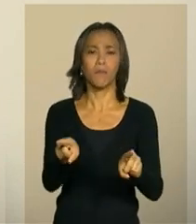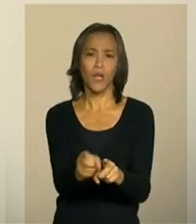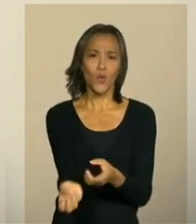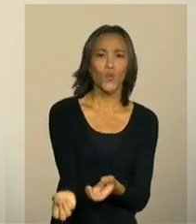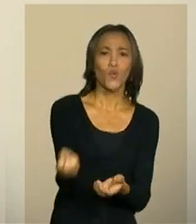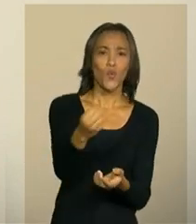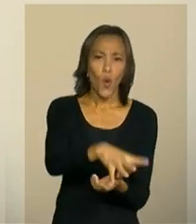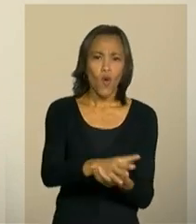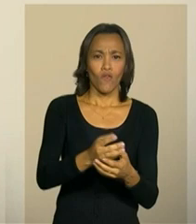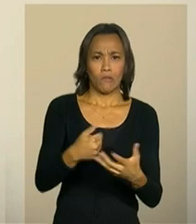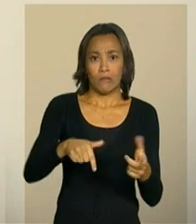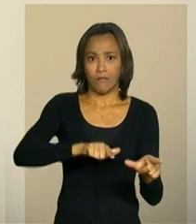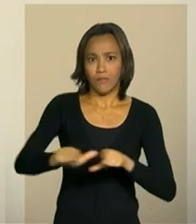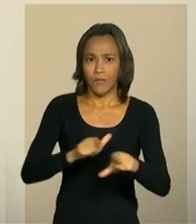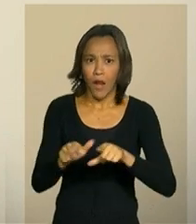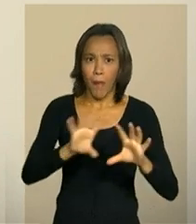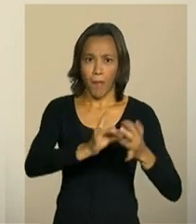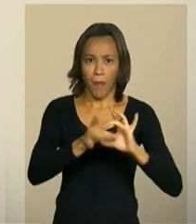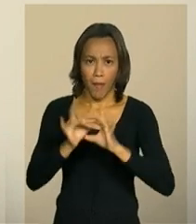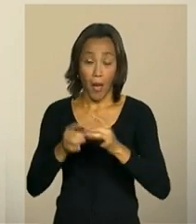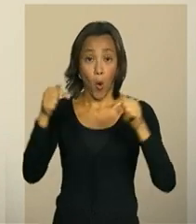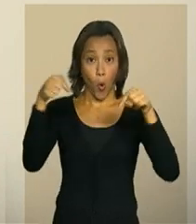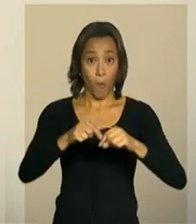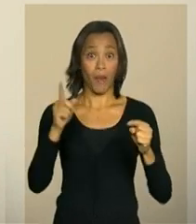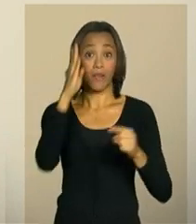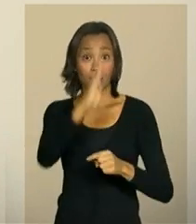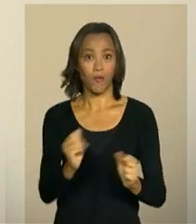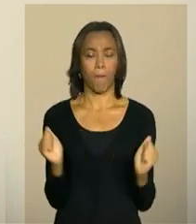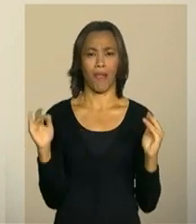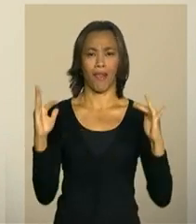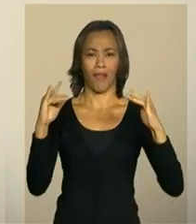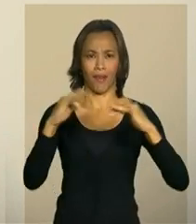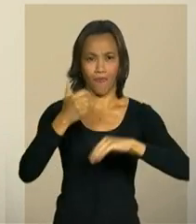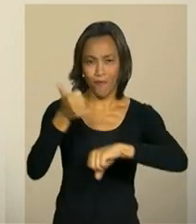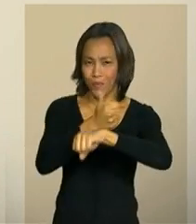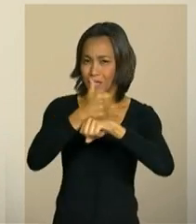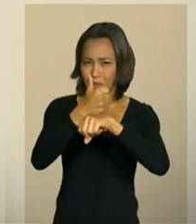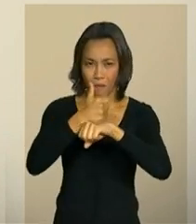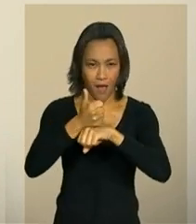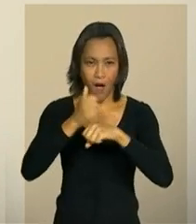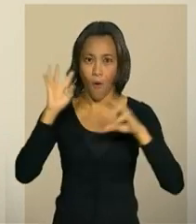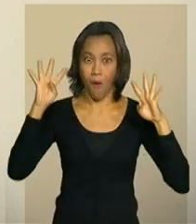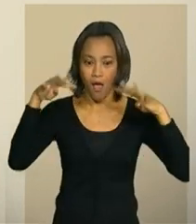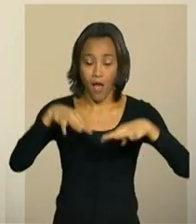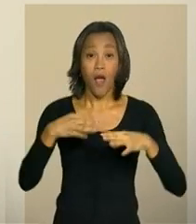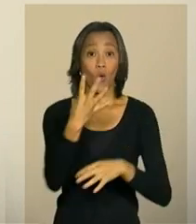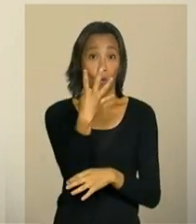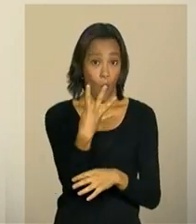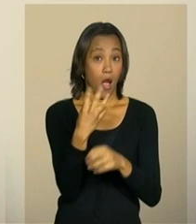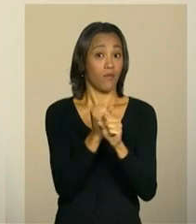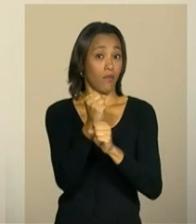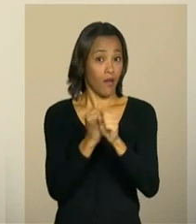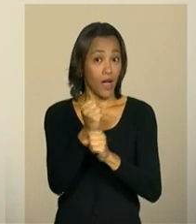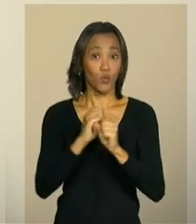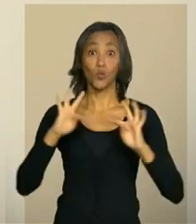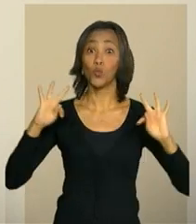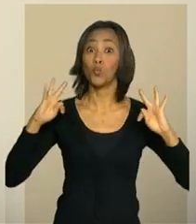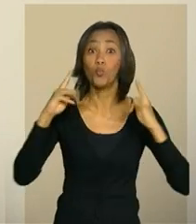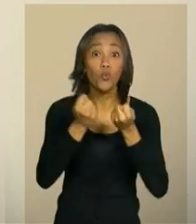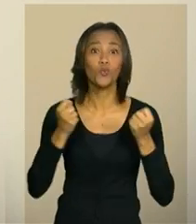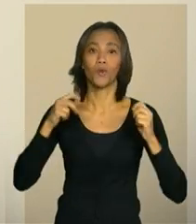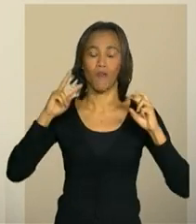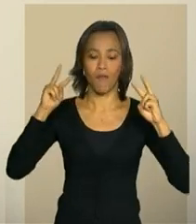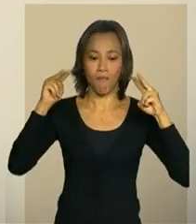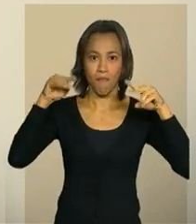novo ciclo Olímpico no qual o Brasil será o protagonista nos próximos 4 anos os olhos do mundo